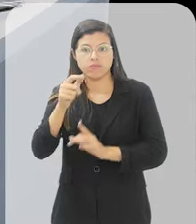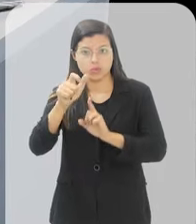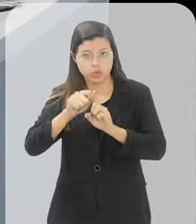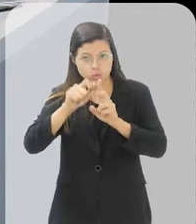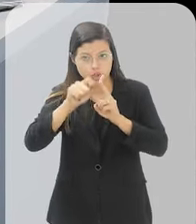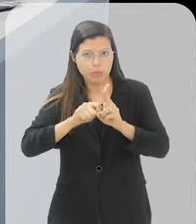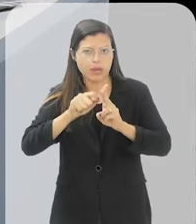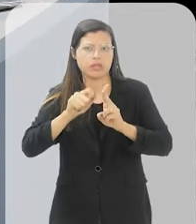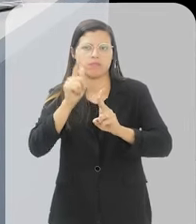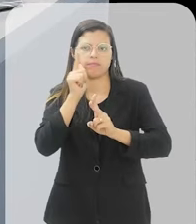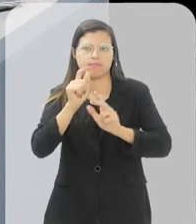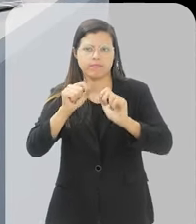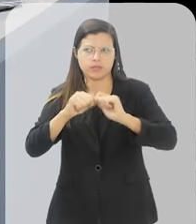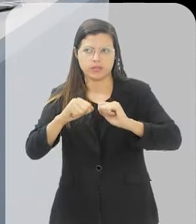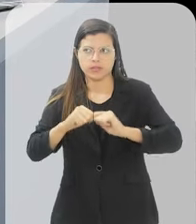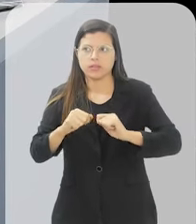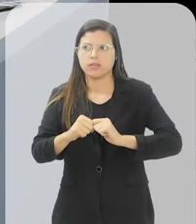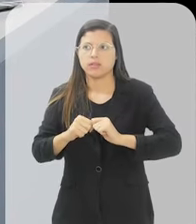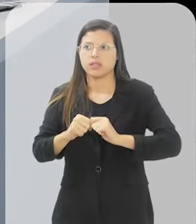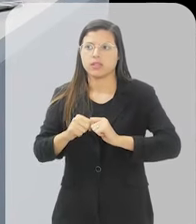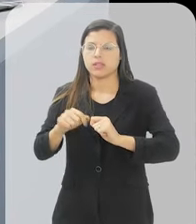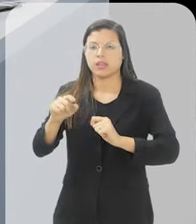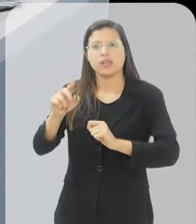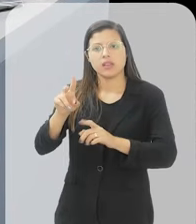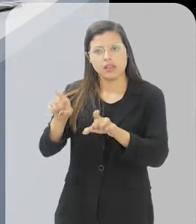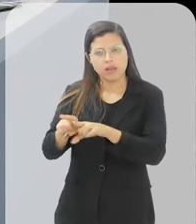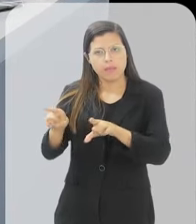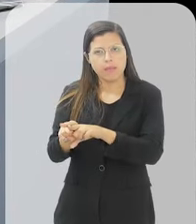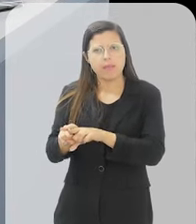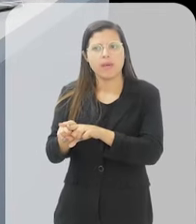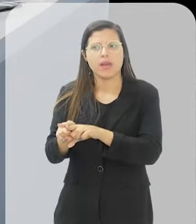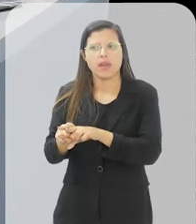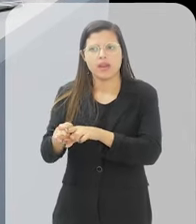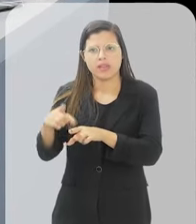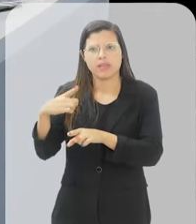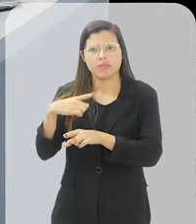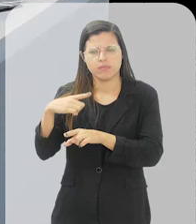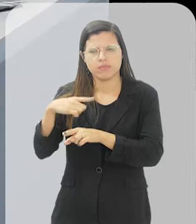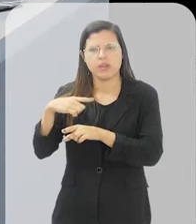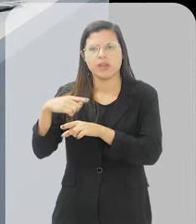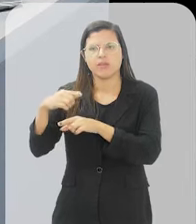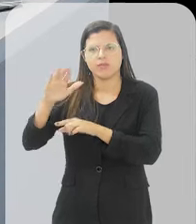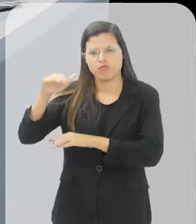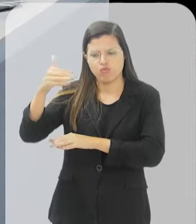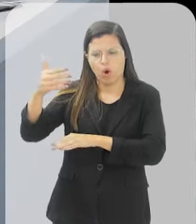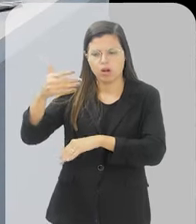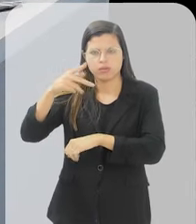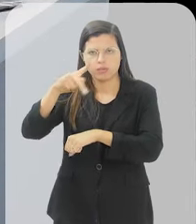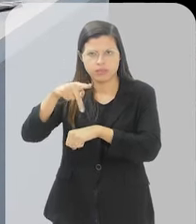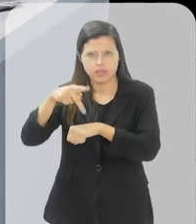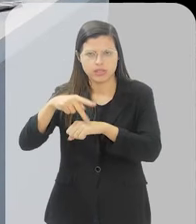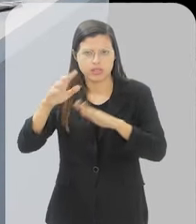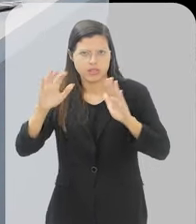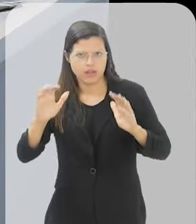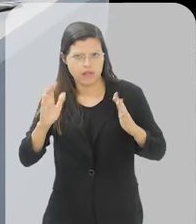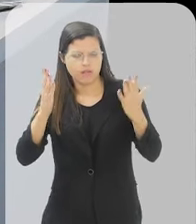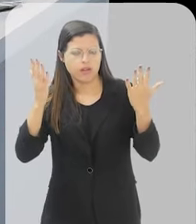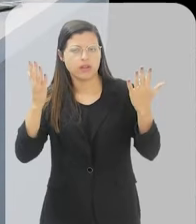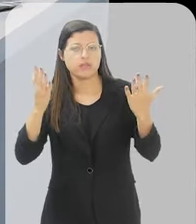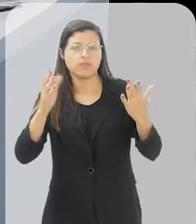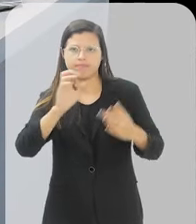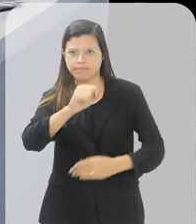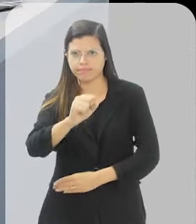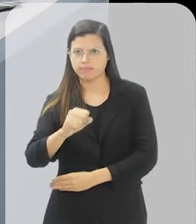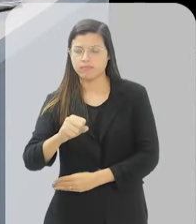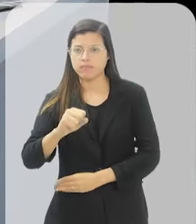uns 2 meses e meio para fazer. E as suas fantasias vão para o exterior também? Para Sim, vão. eventos, Sim. para... Eu geralmente após o carnaval